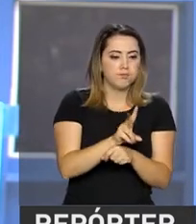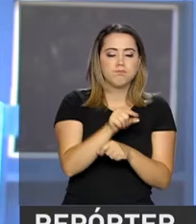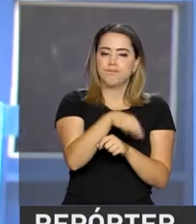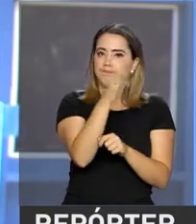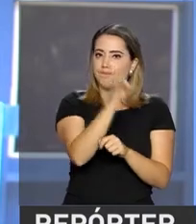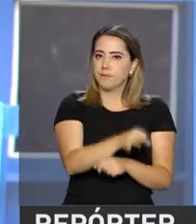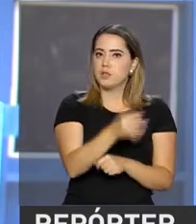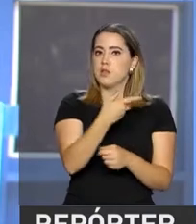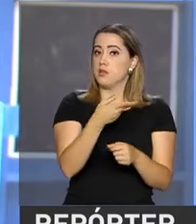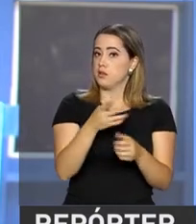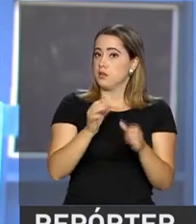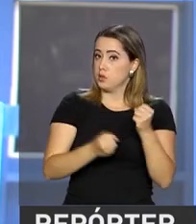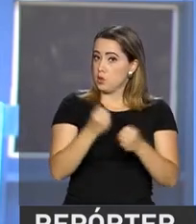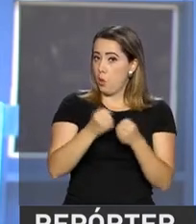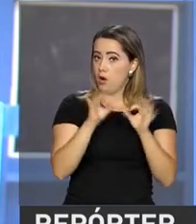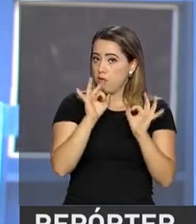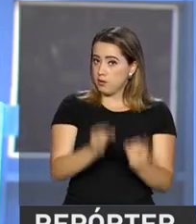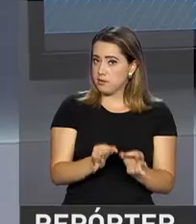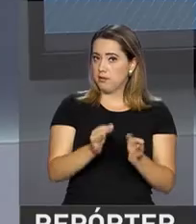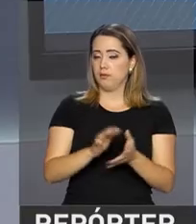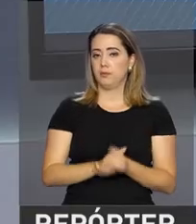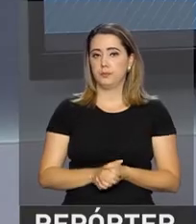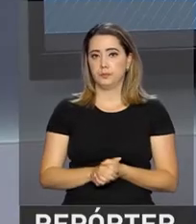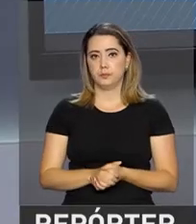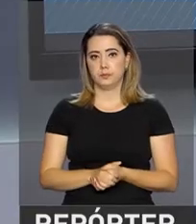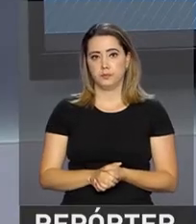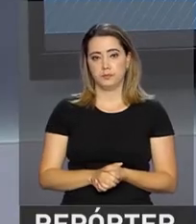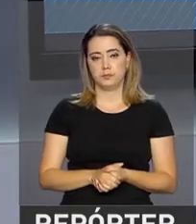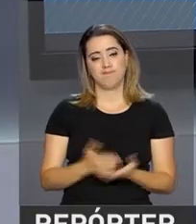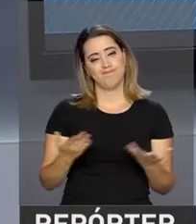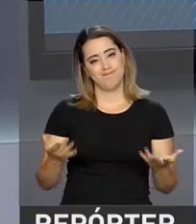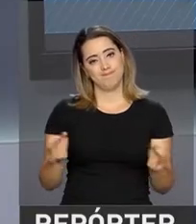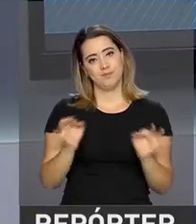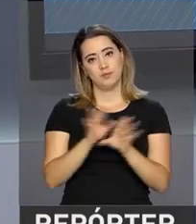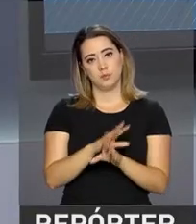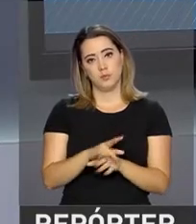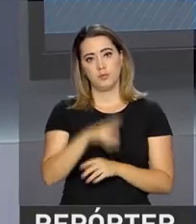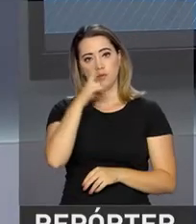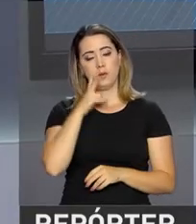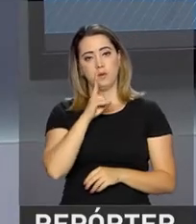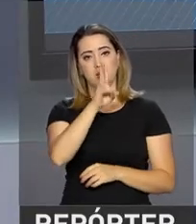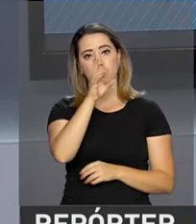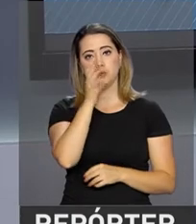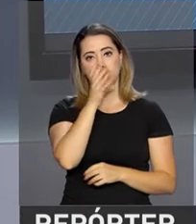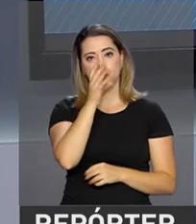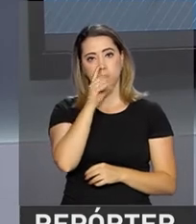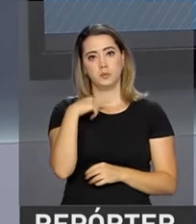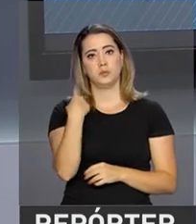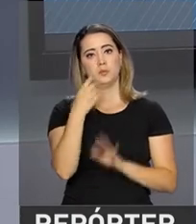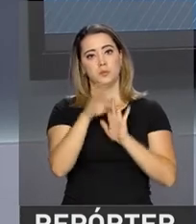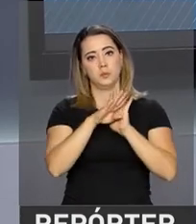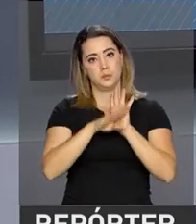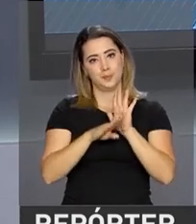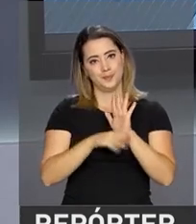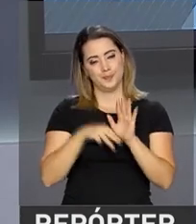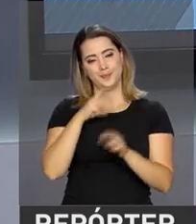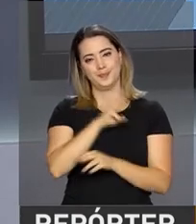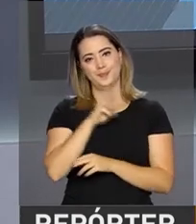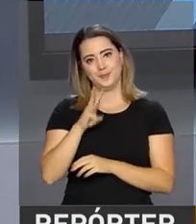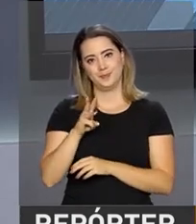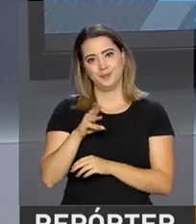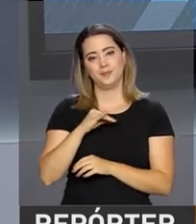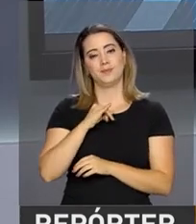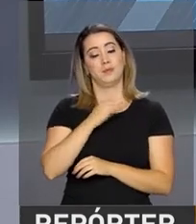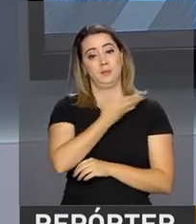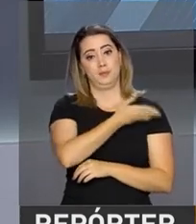e evitar qualquer tipo de transtorno mais à frente. Esta edição termina aqui e você pode acompanhar a nossa programação pela